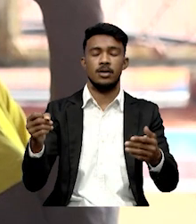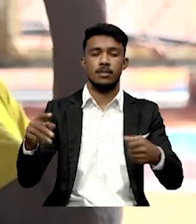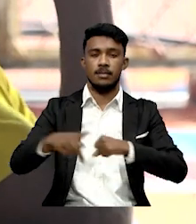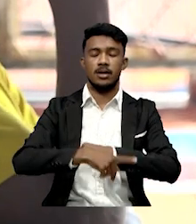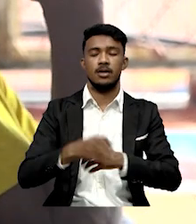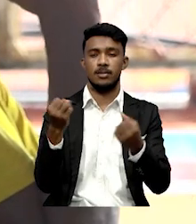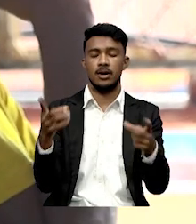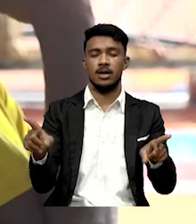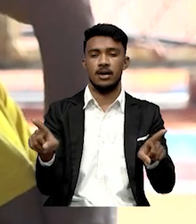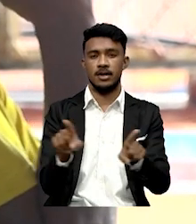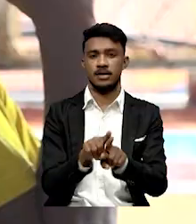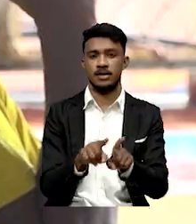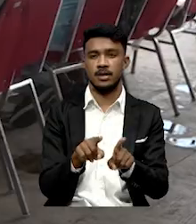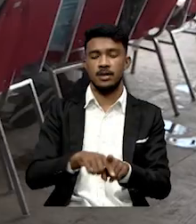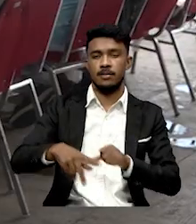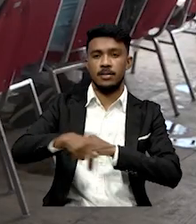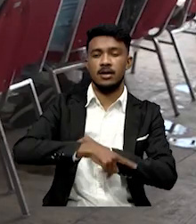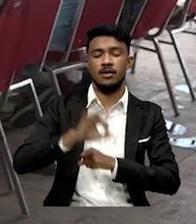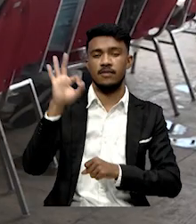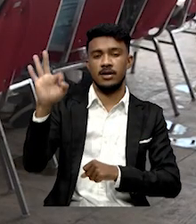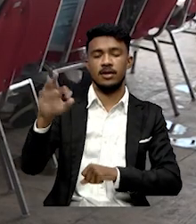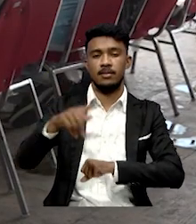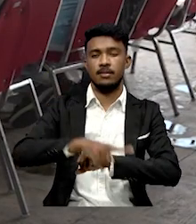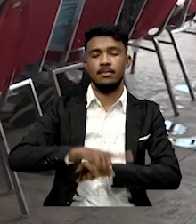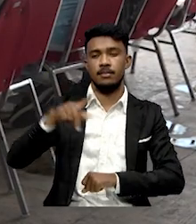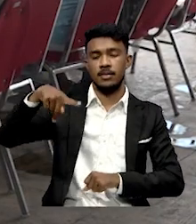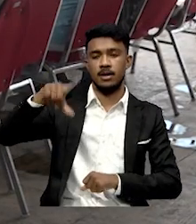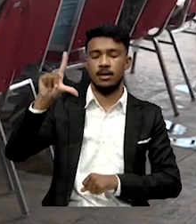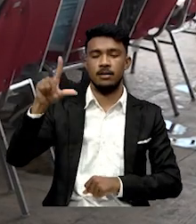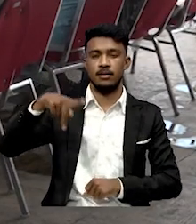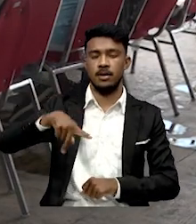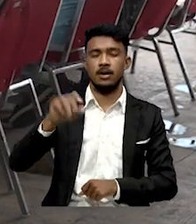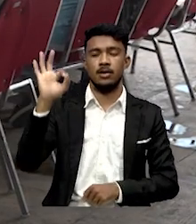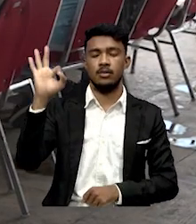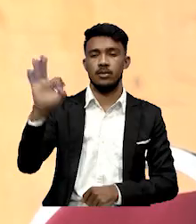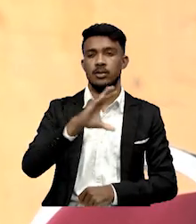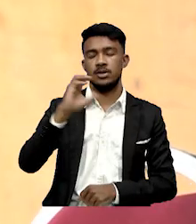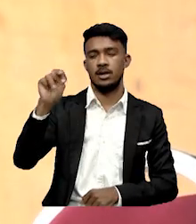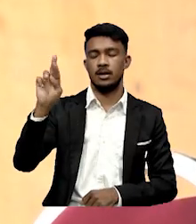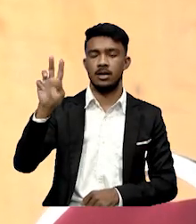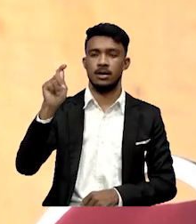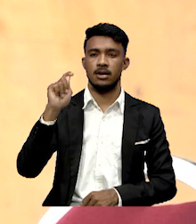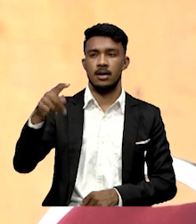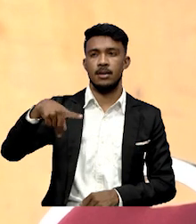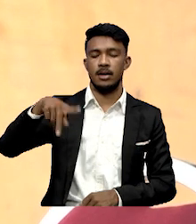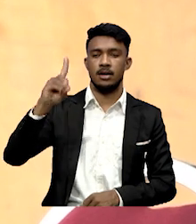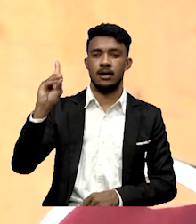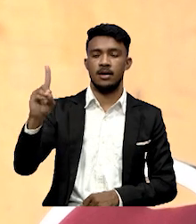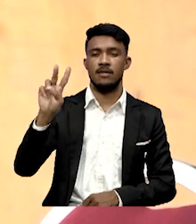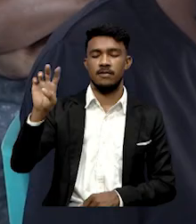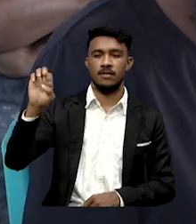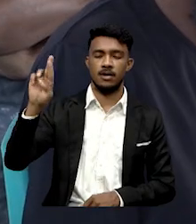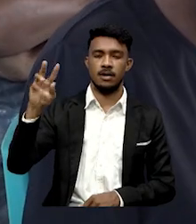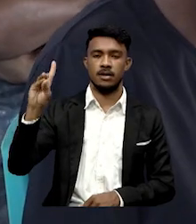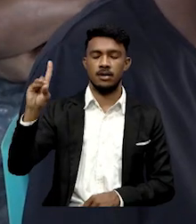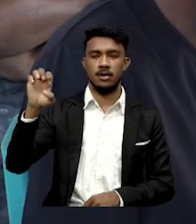Oi-Oin, Makanesang, Partido Fretilin, PLP, Junto, CNRT, PD, Os Verdes,